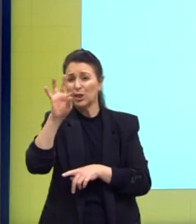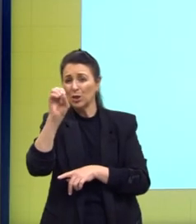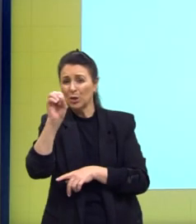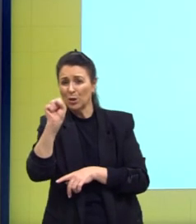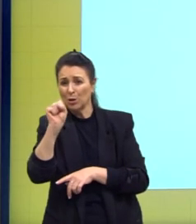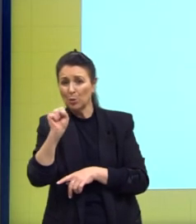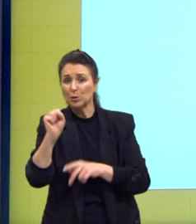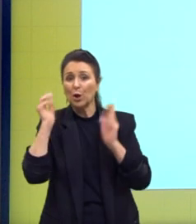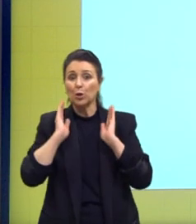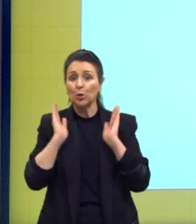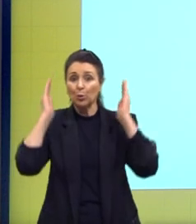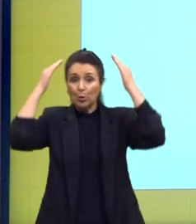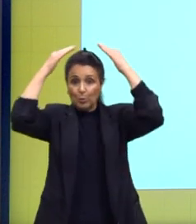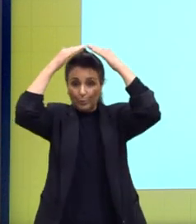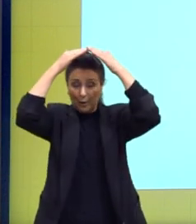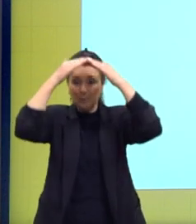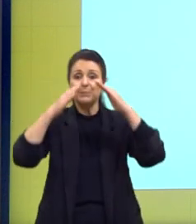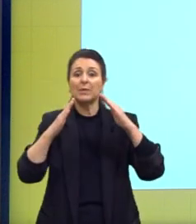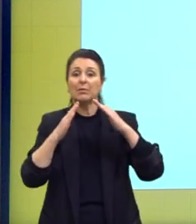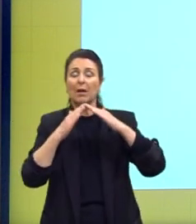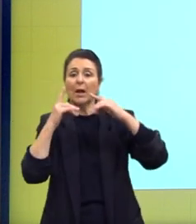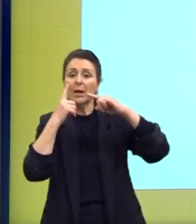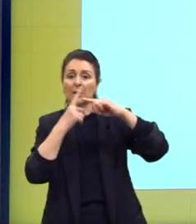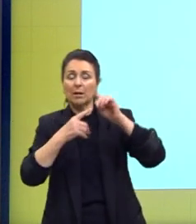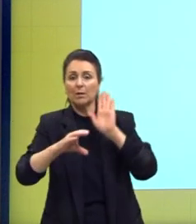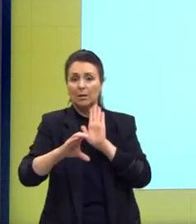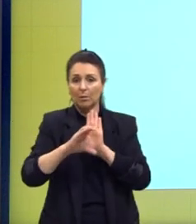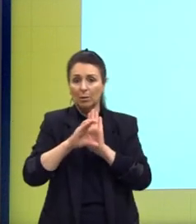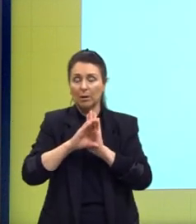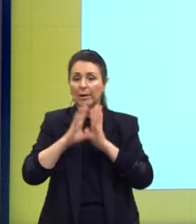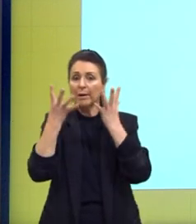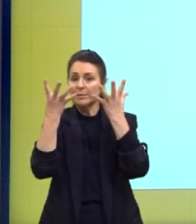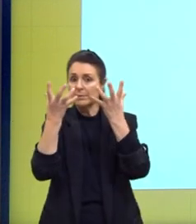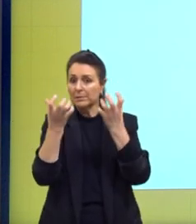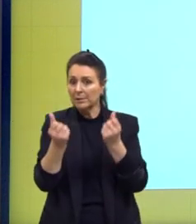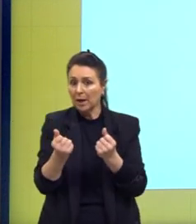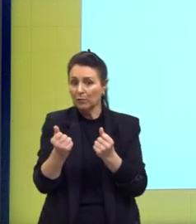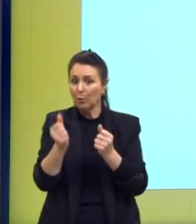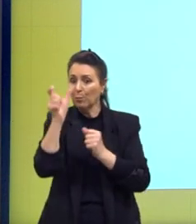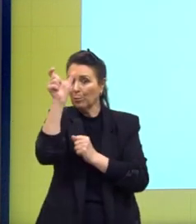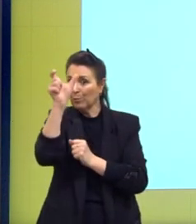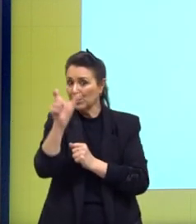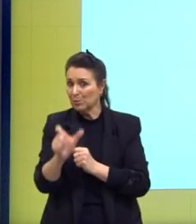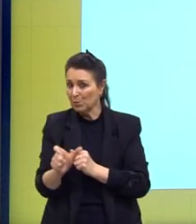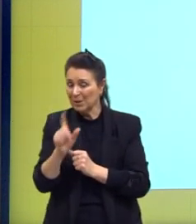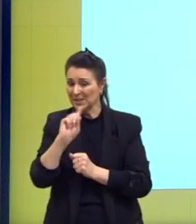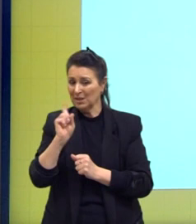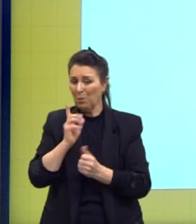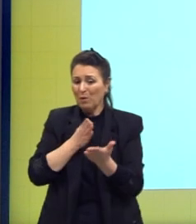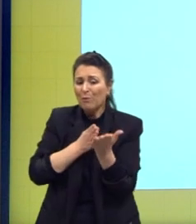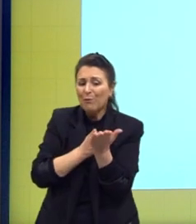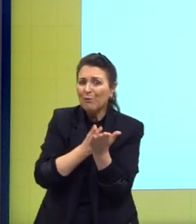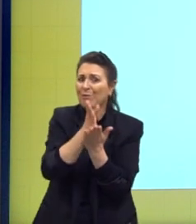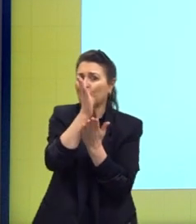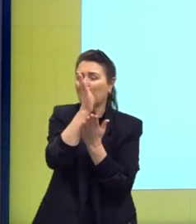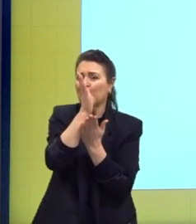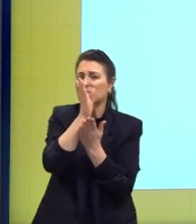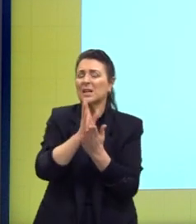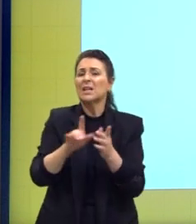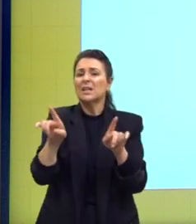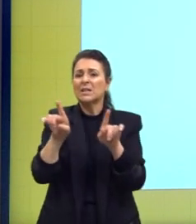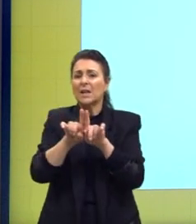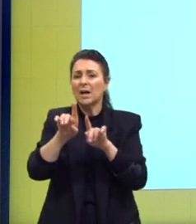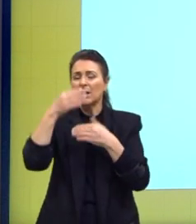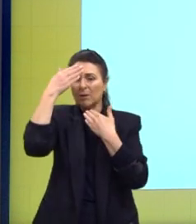Católica que permitiam a escravisa São de infiéis de muçulmanos e africanos na e por um tempo até